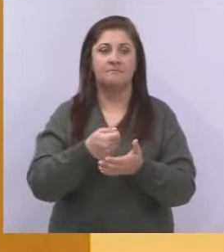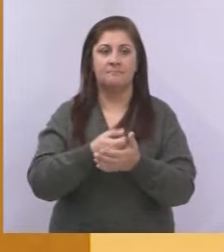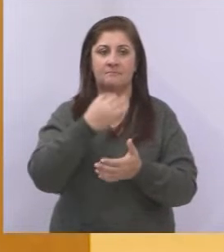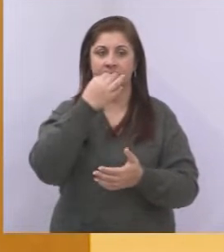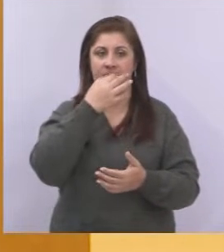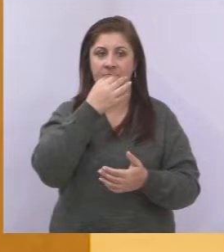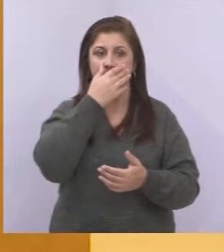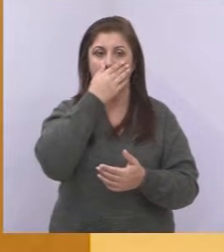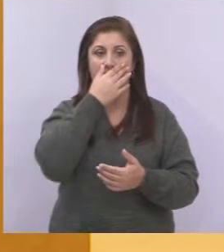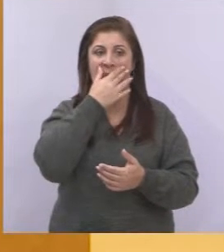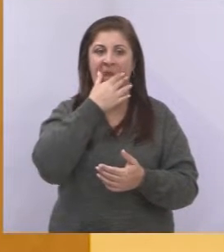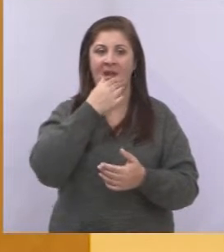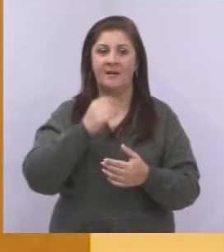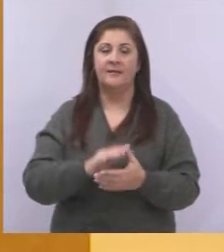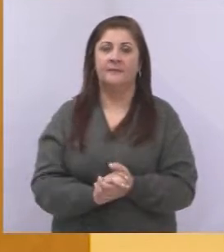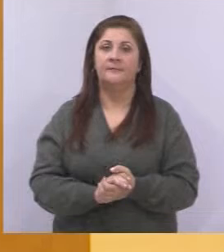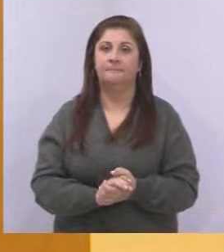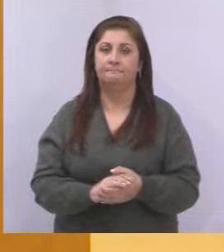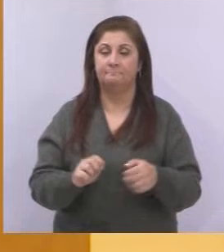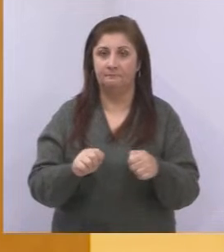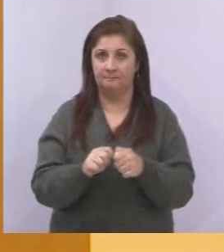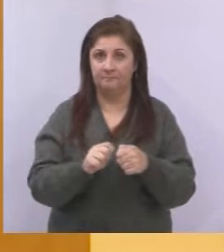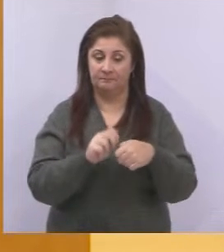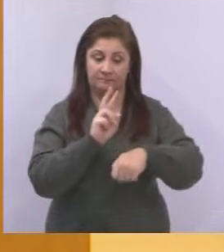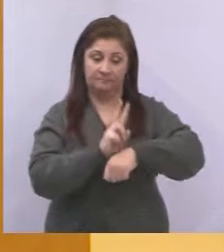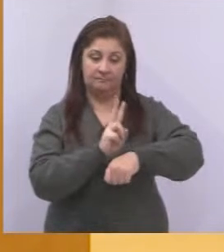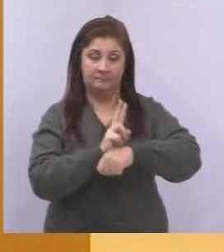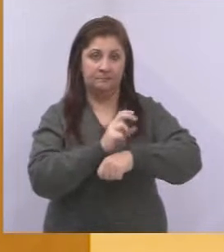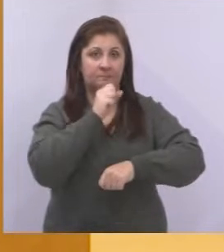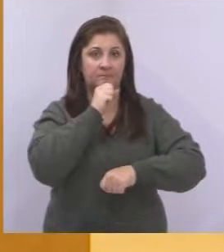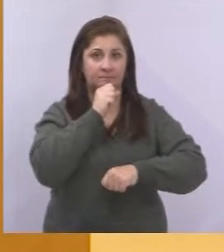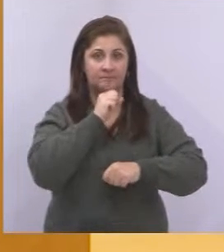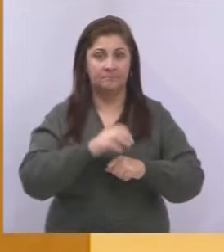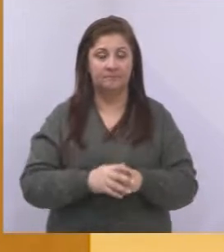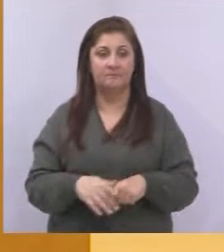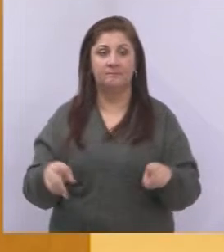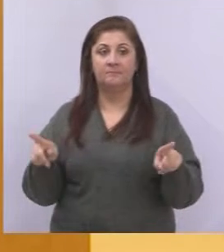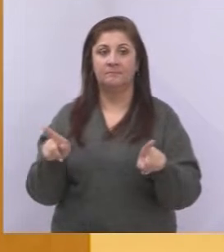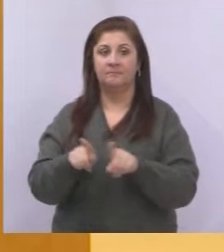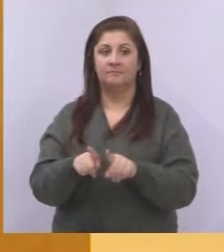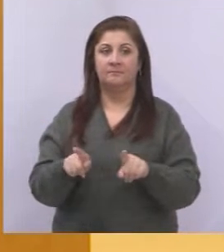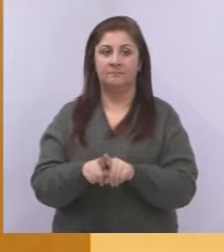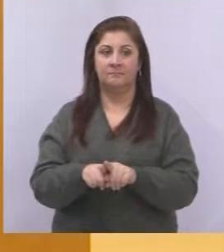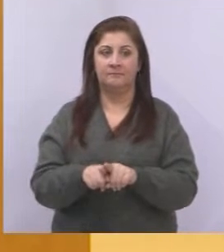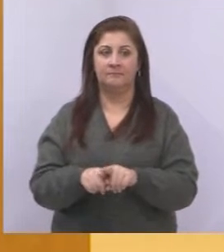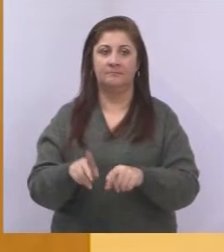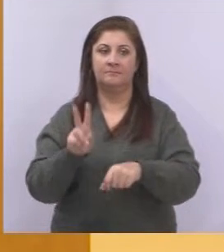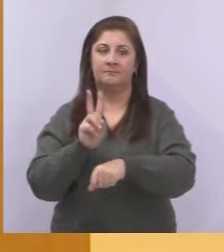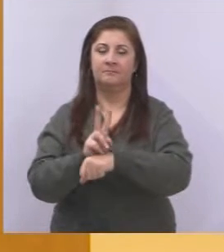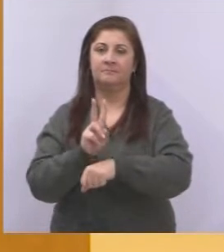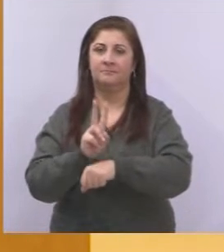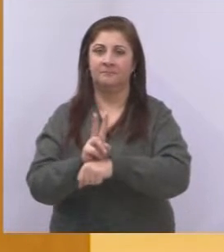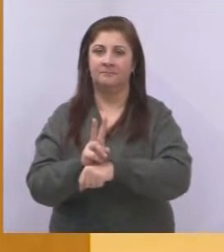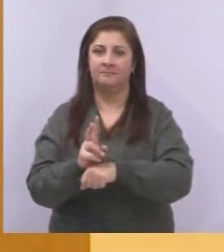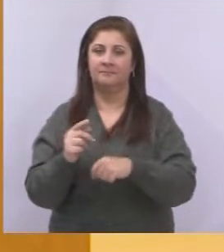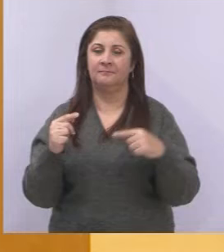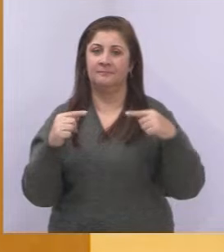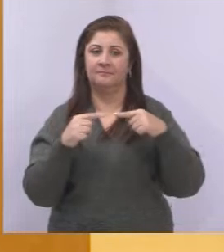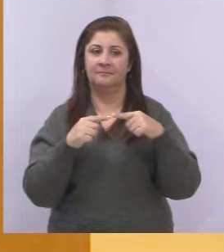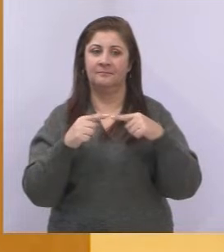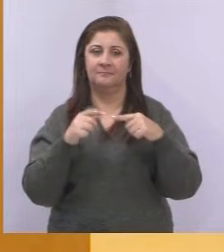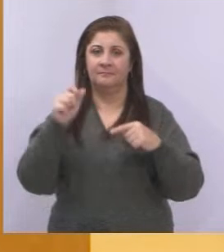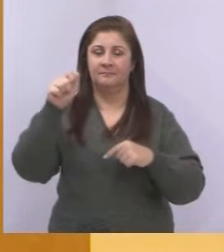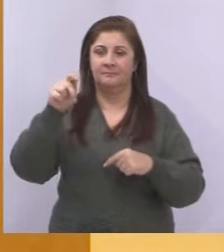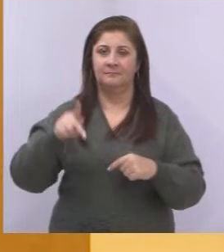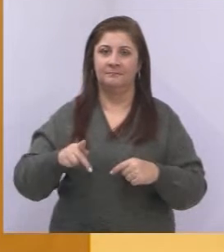Então, fazer essa proteção dos nossos idosos impõe também cuidar do seu benefício